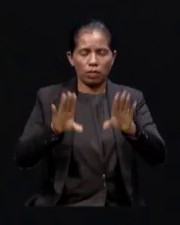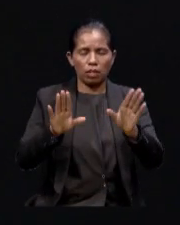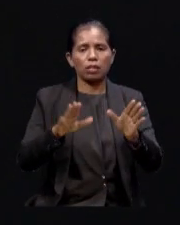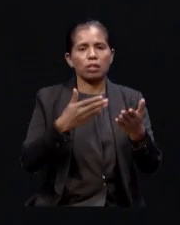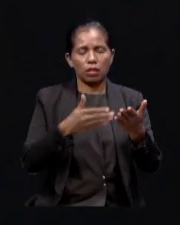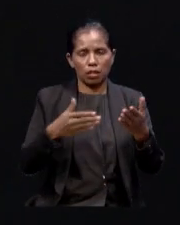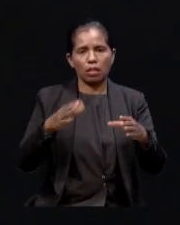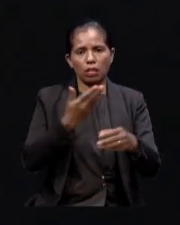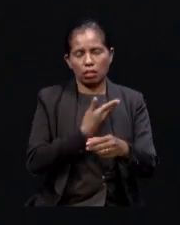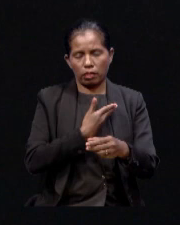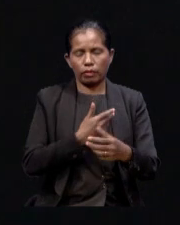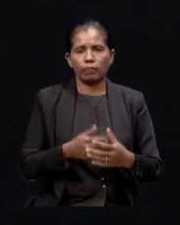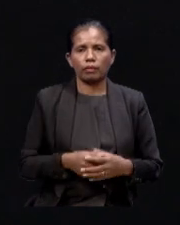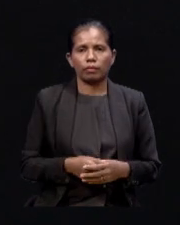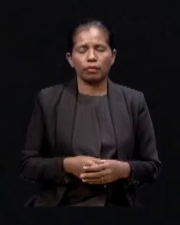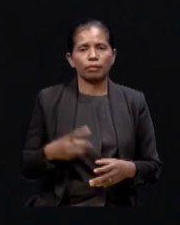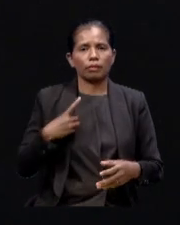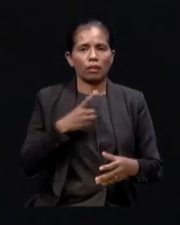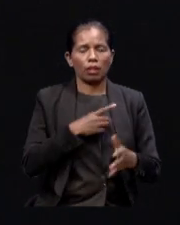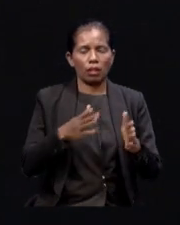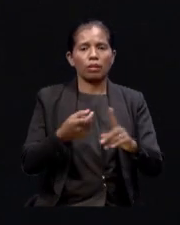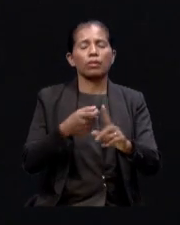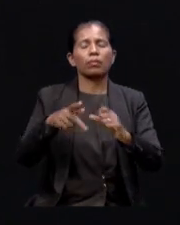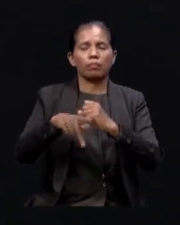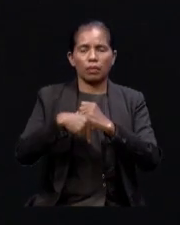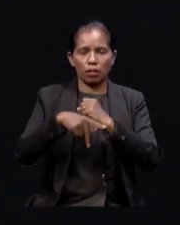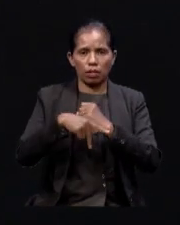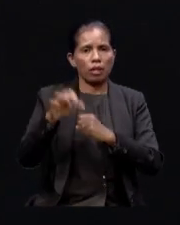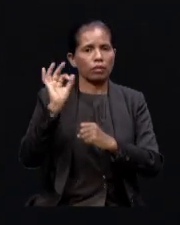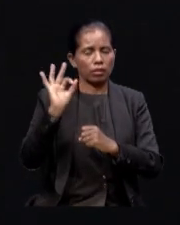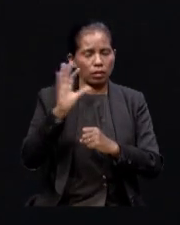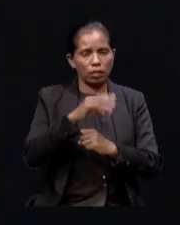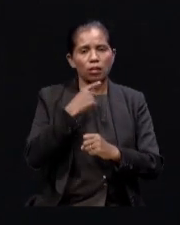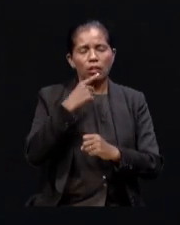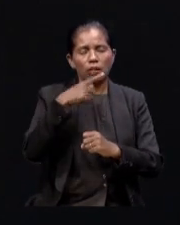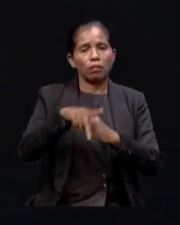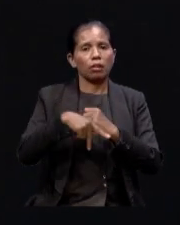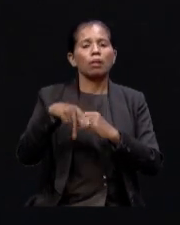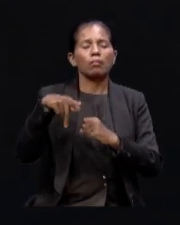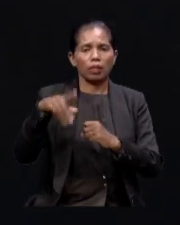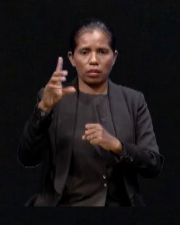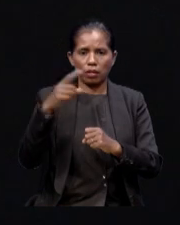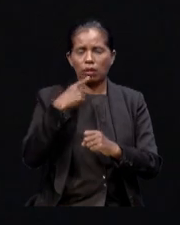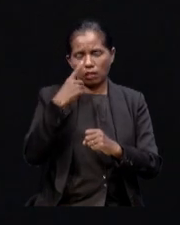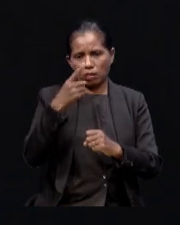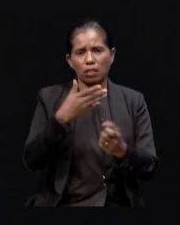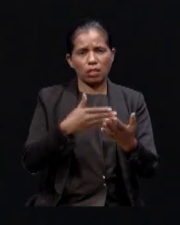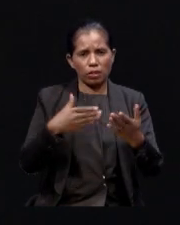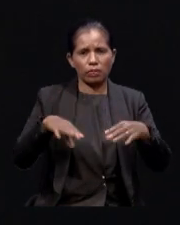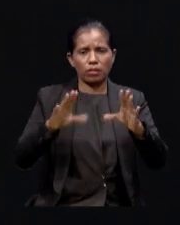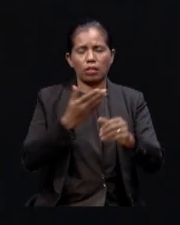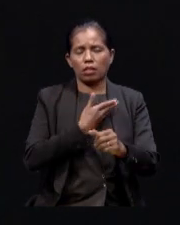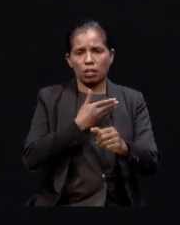fansa. Antes, né, deputado José Bancada Fretilin, na bancada PD, questiona quando a passação folha NB sai macas